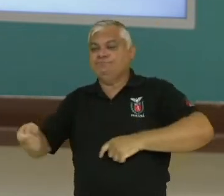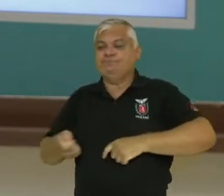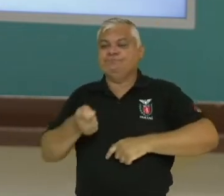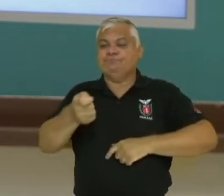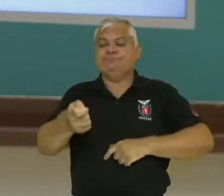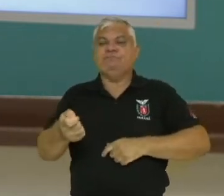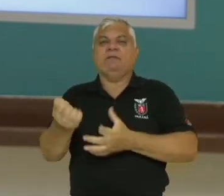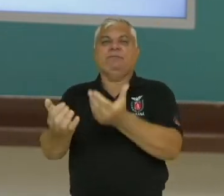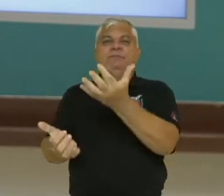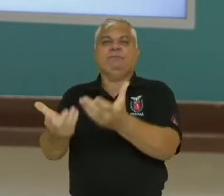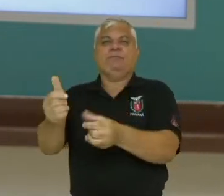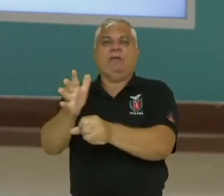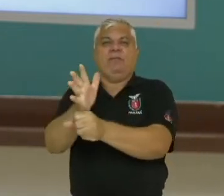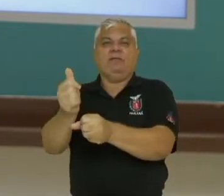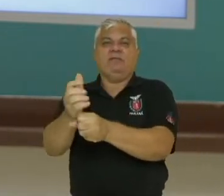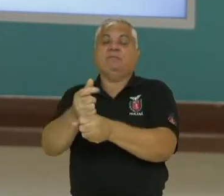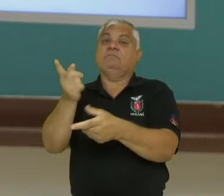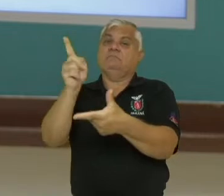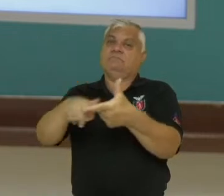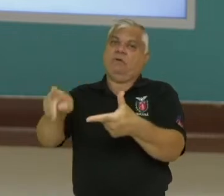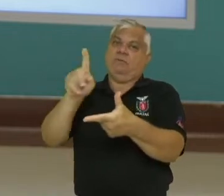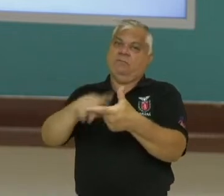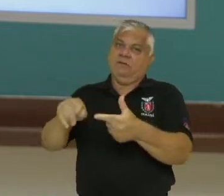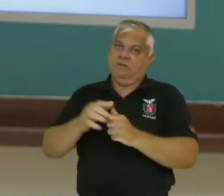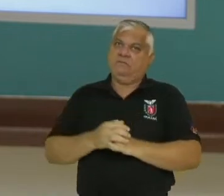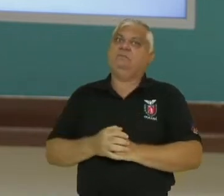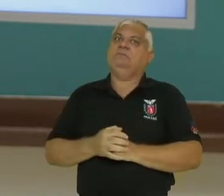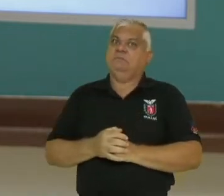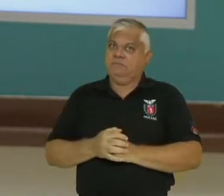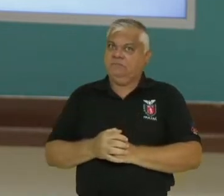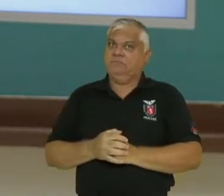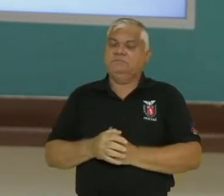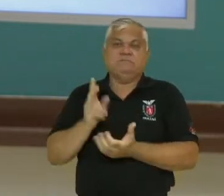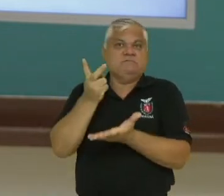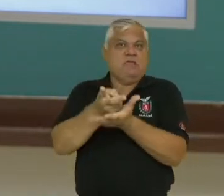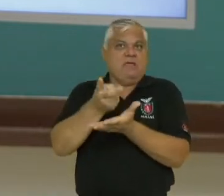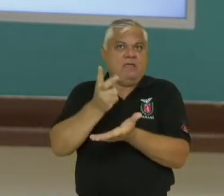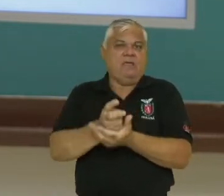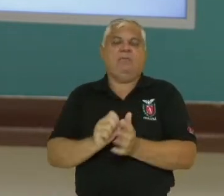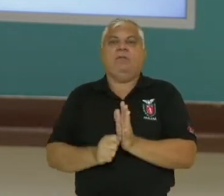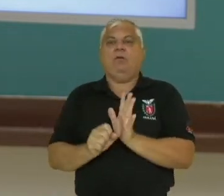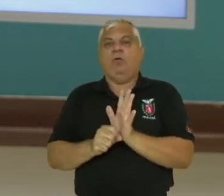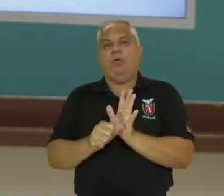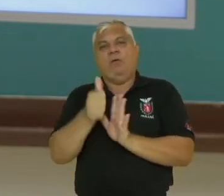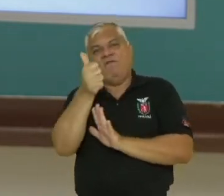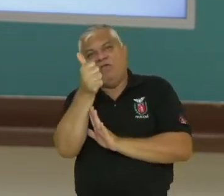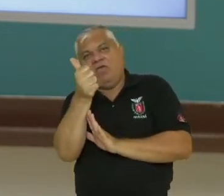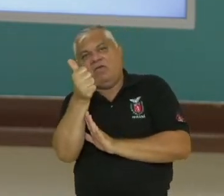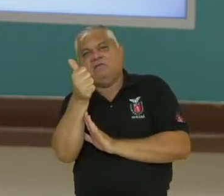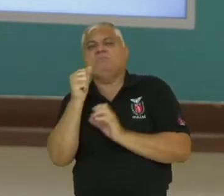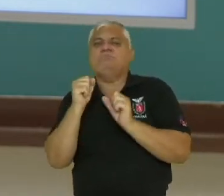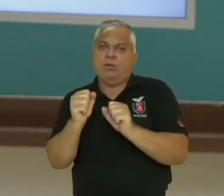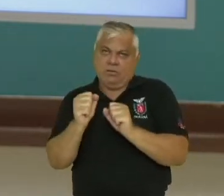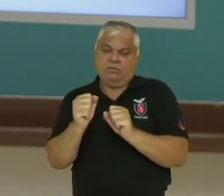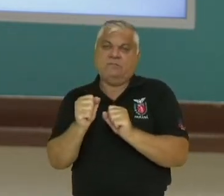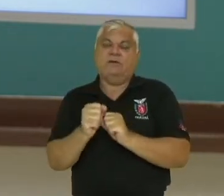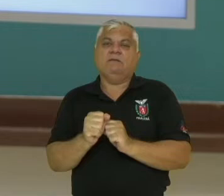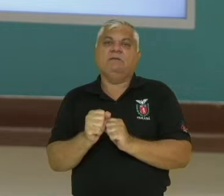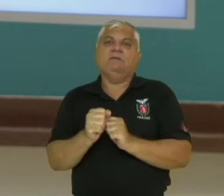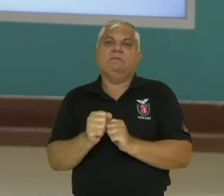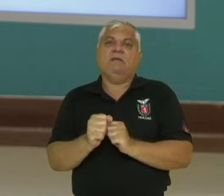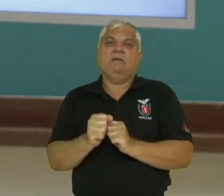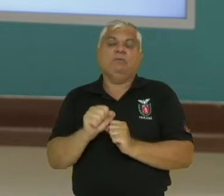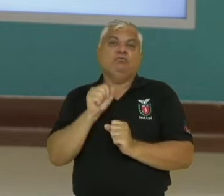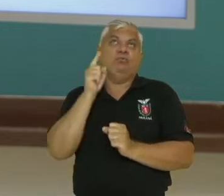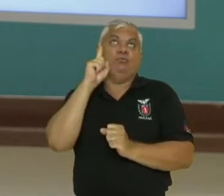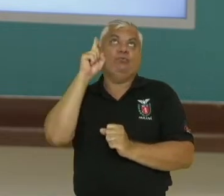é o problema. E sempre uma grande quantidade. Uma vez ou outra, pode. Sempre